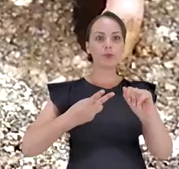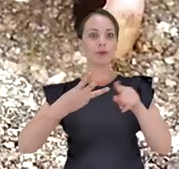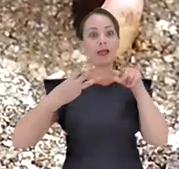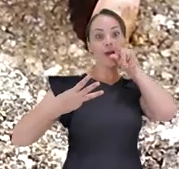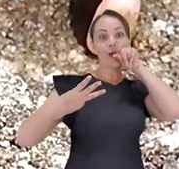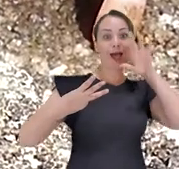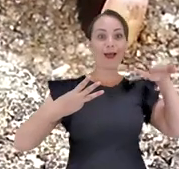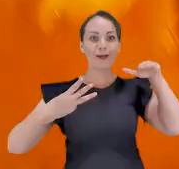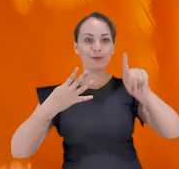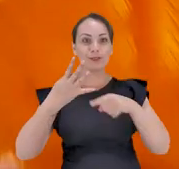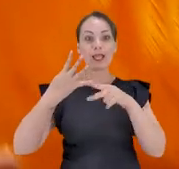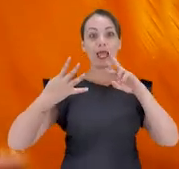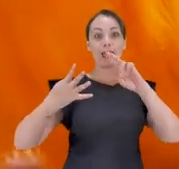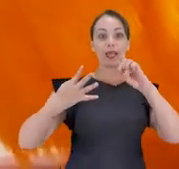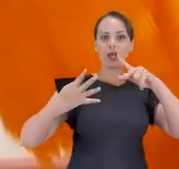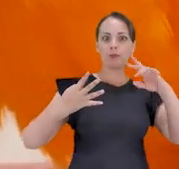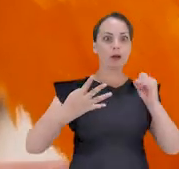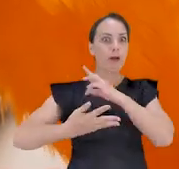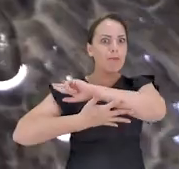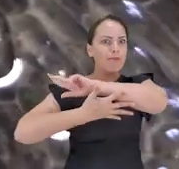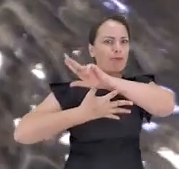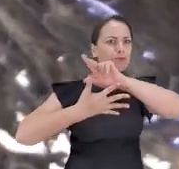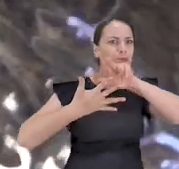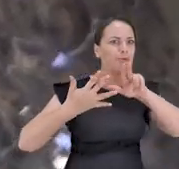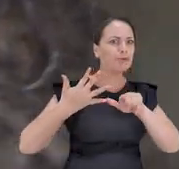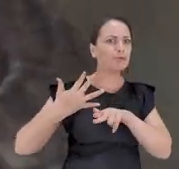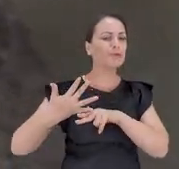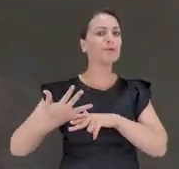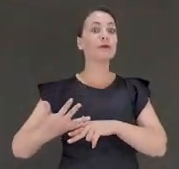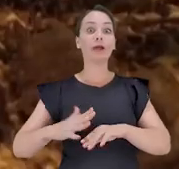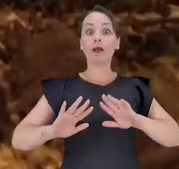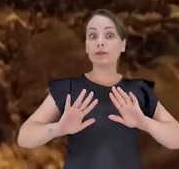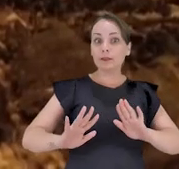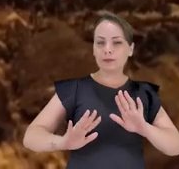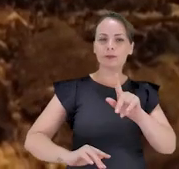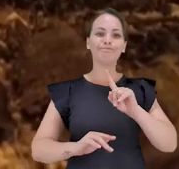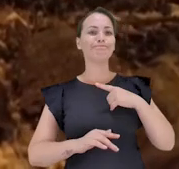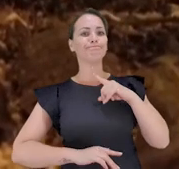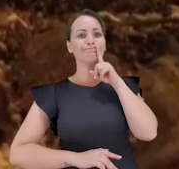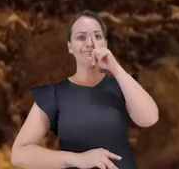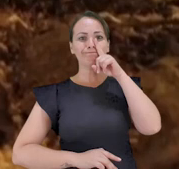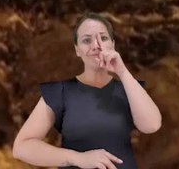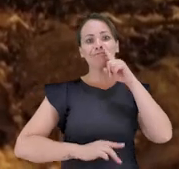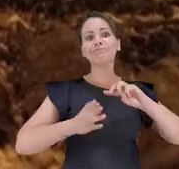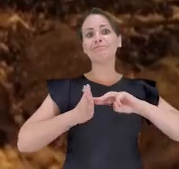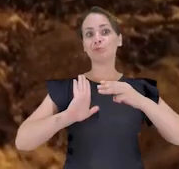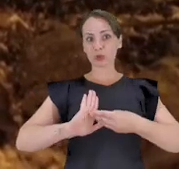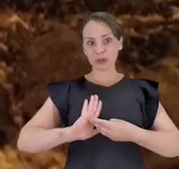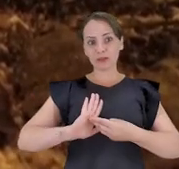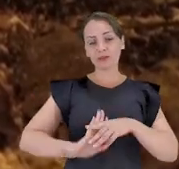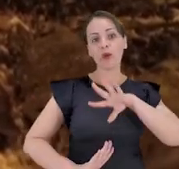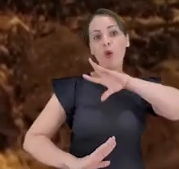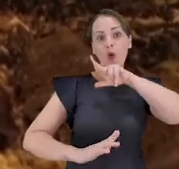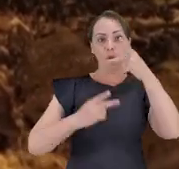aves e o quinto de répteis. É muita coisa. Mas isso tudo está ameaçado por causa do homem. O fogo